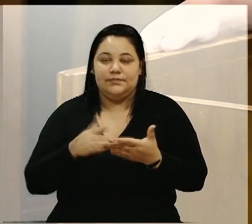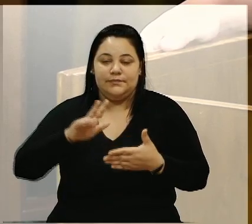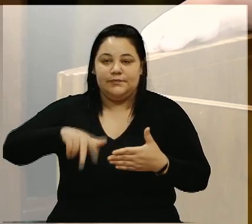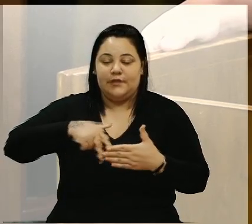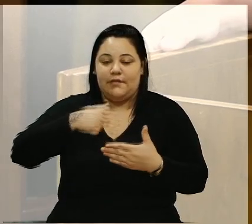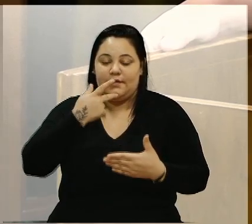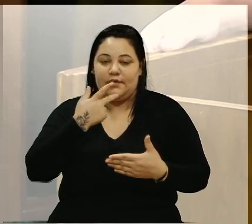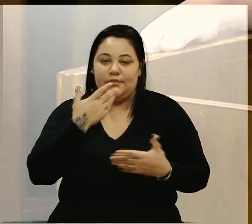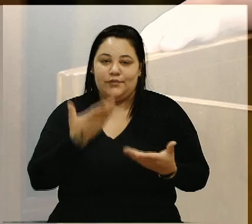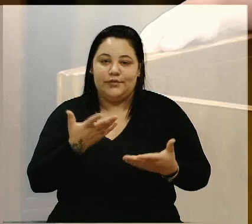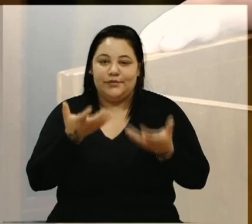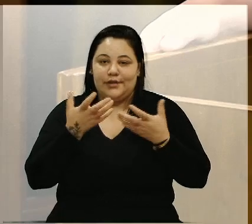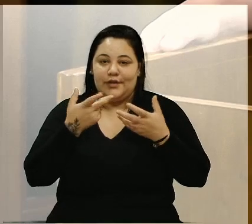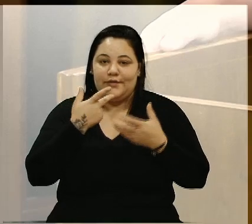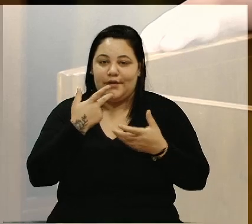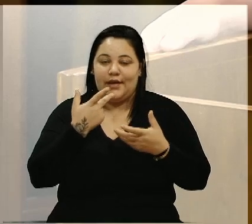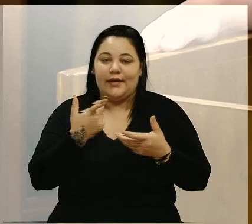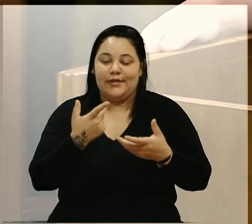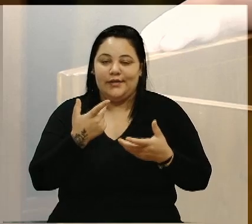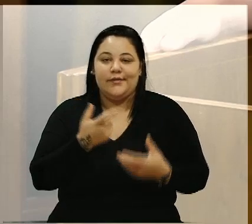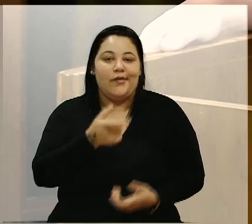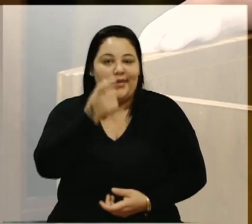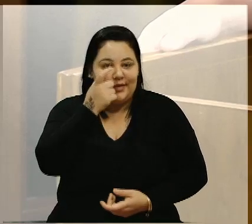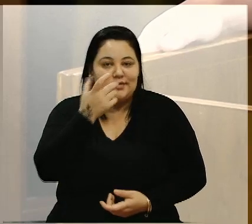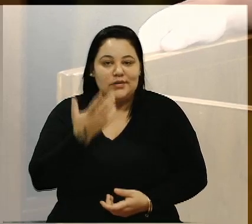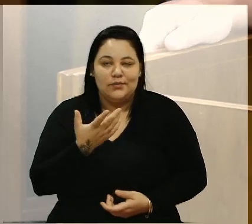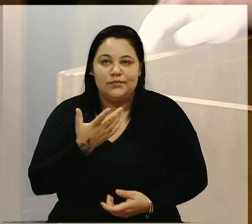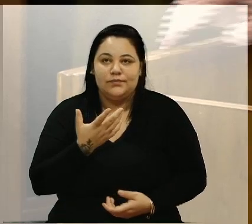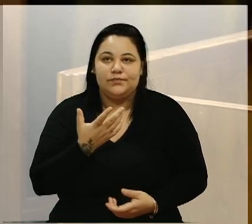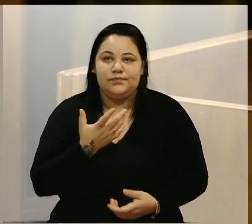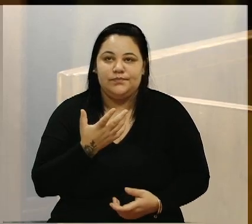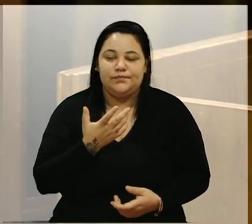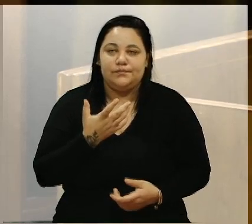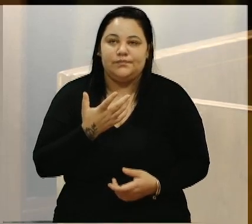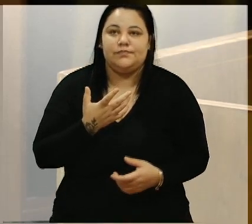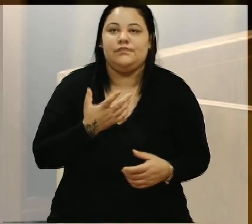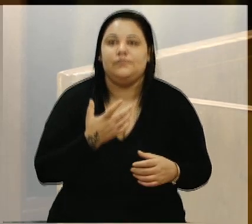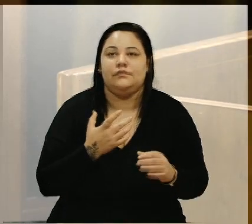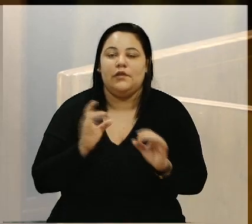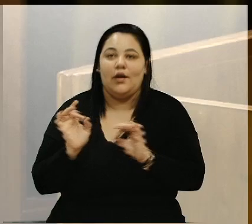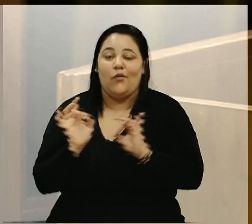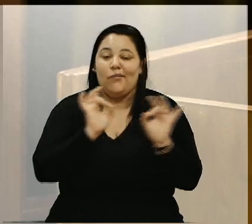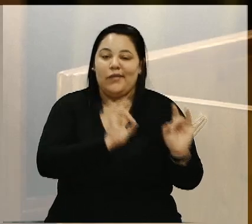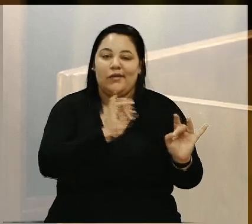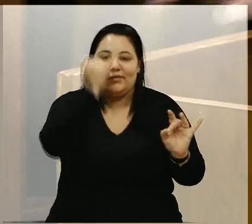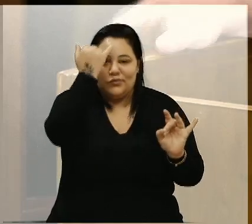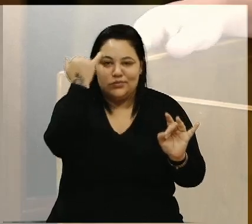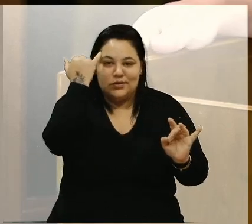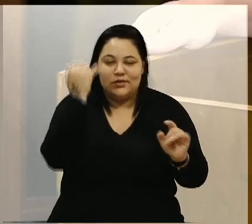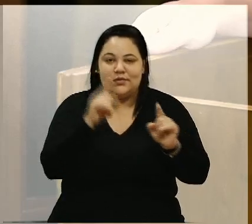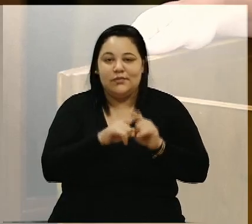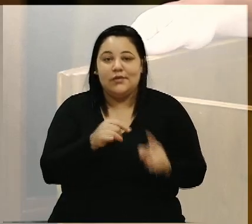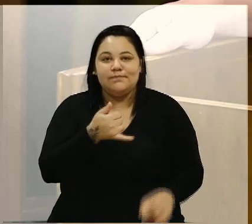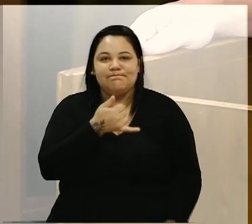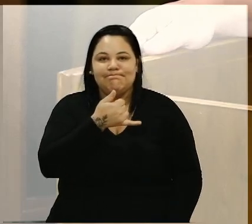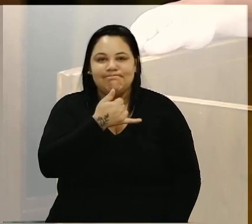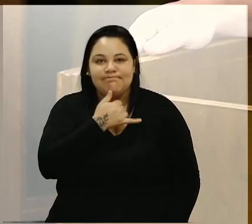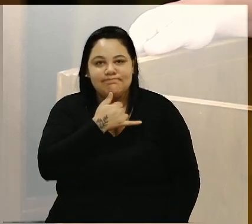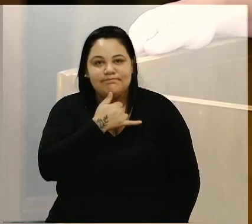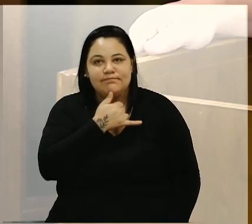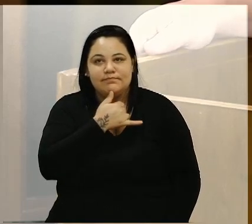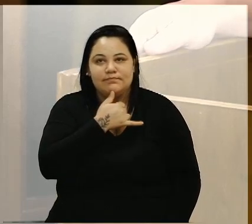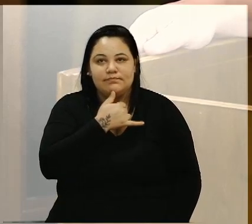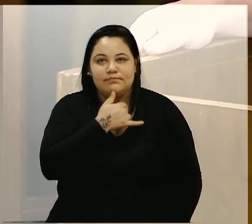dizer que prestei atenção no Grande Expediente do vereador Zé D'Ambros e, infelizmente, eu